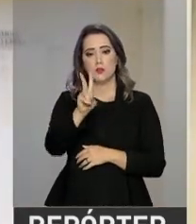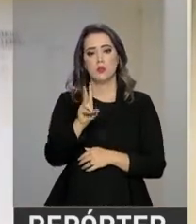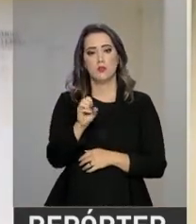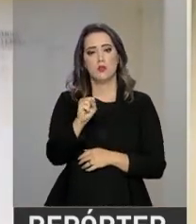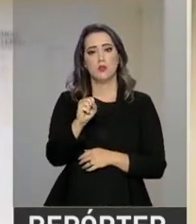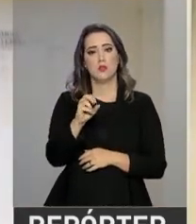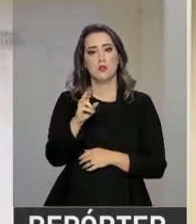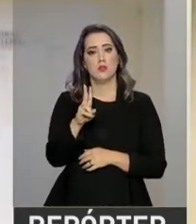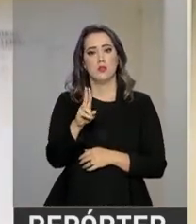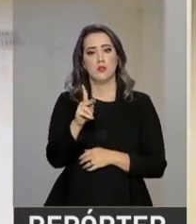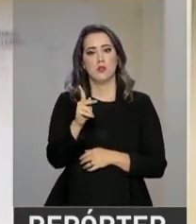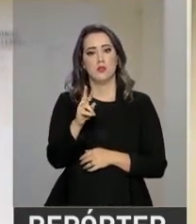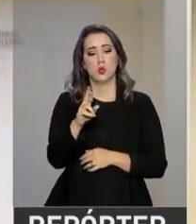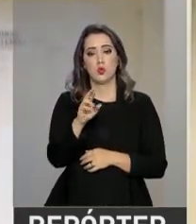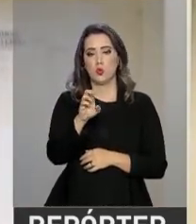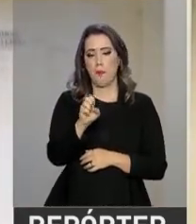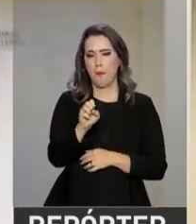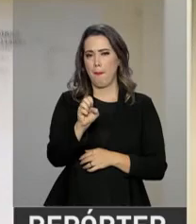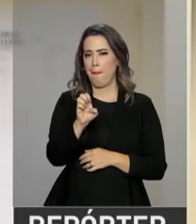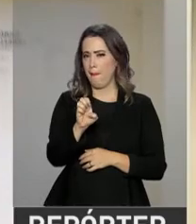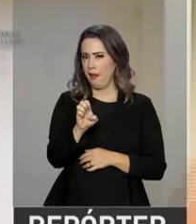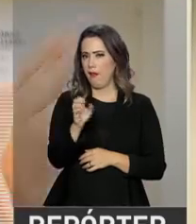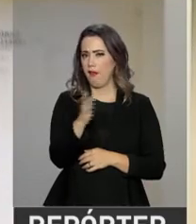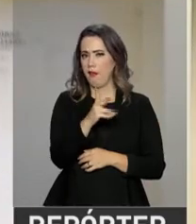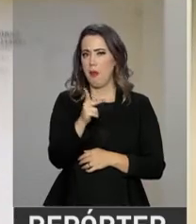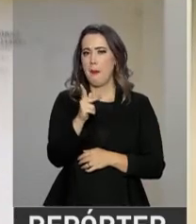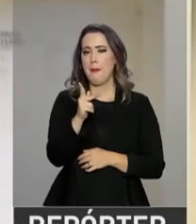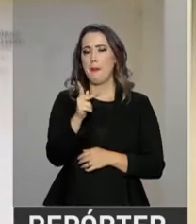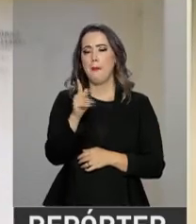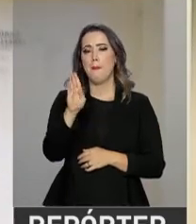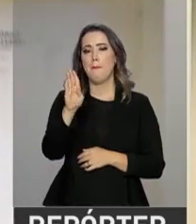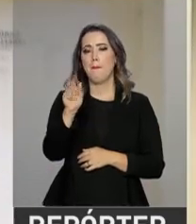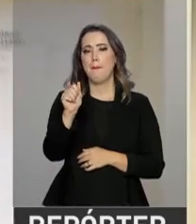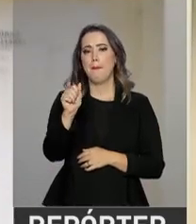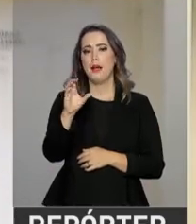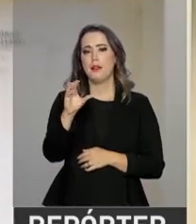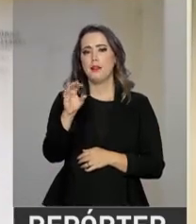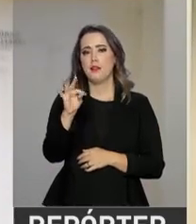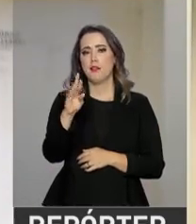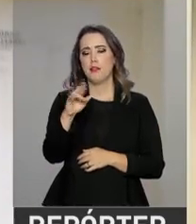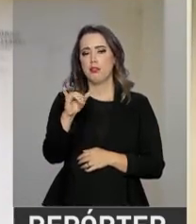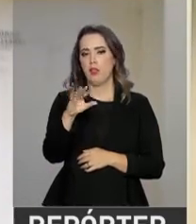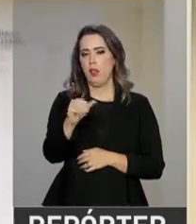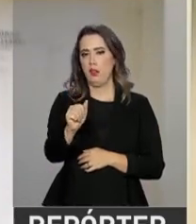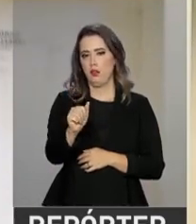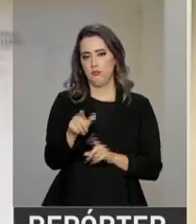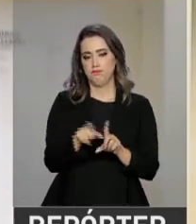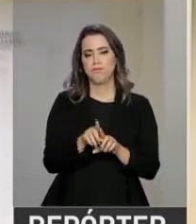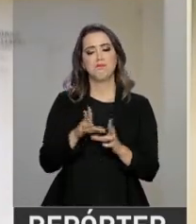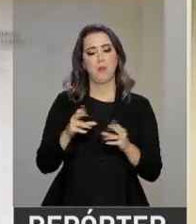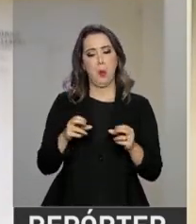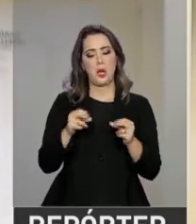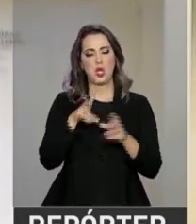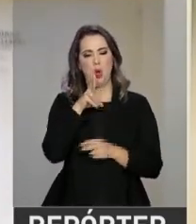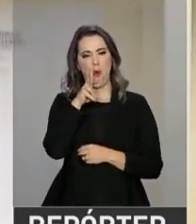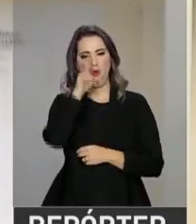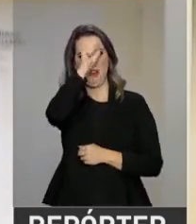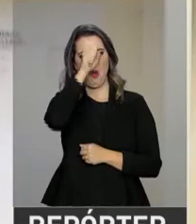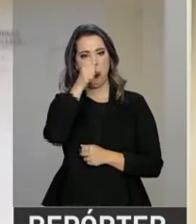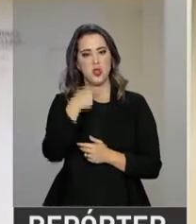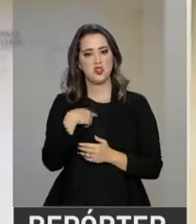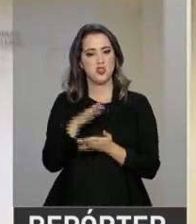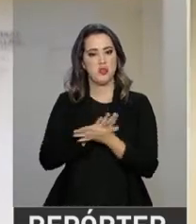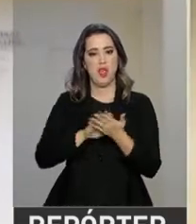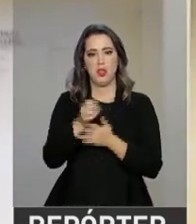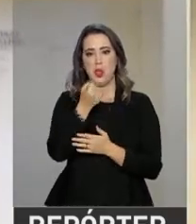superbactérias nos hospitais as bactérias multirresistentes bactérias ultra resistentes que elas não